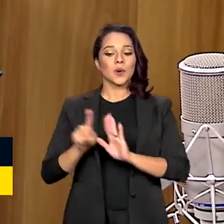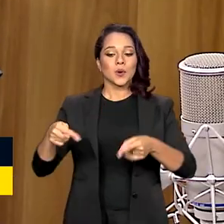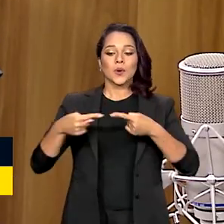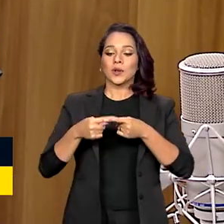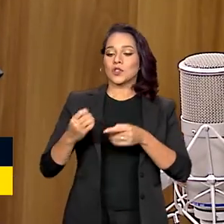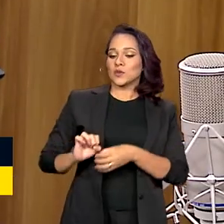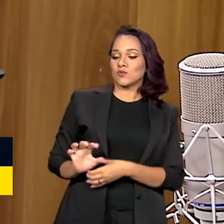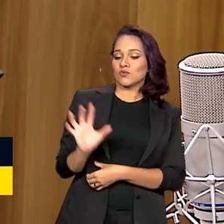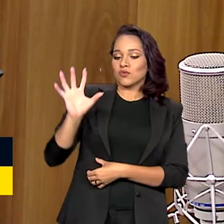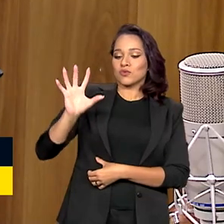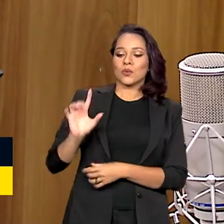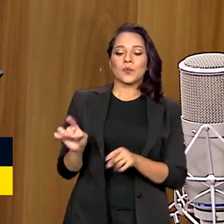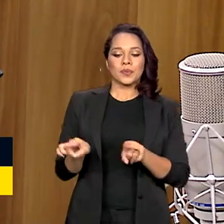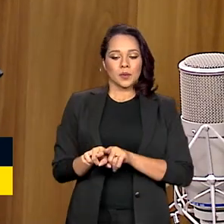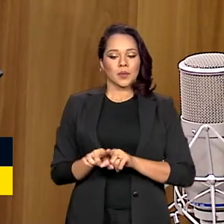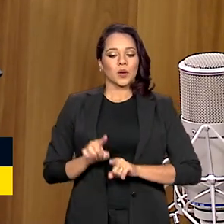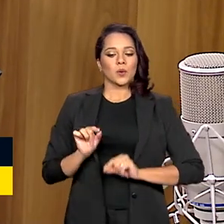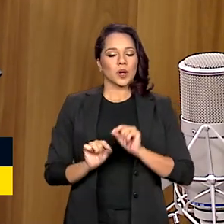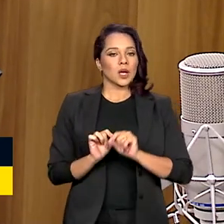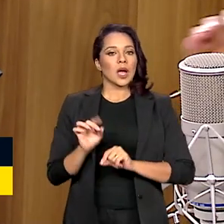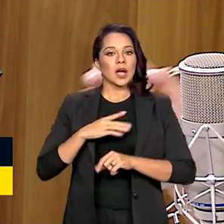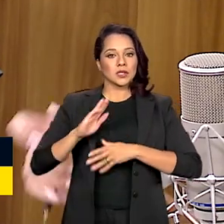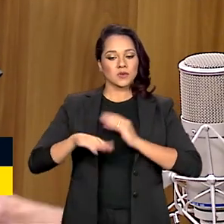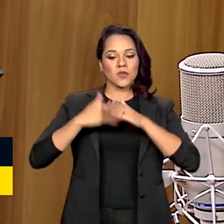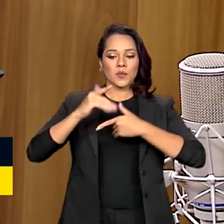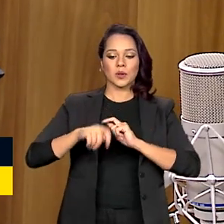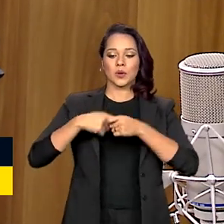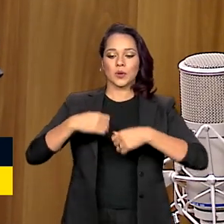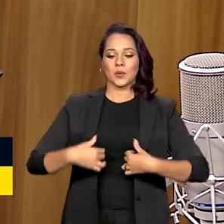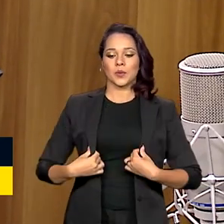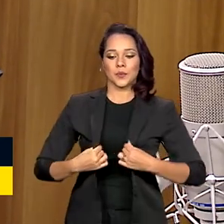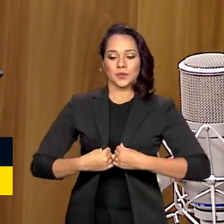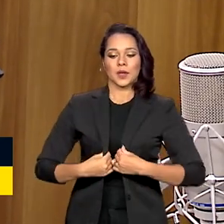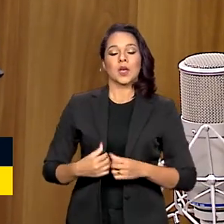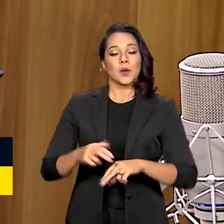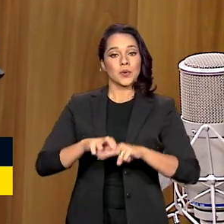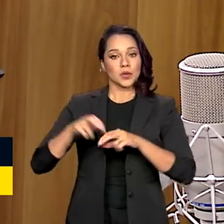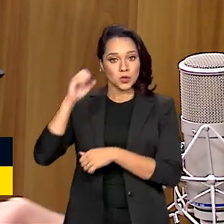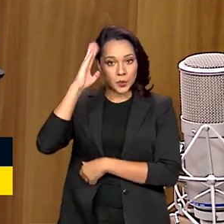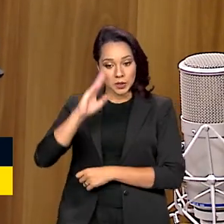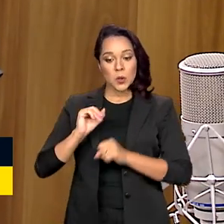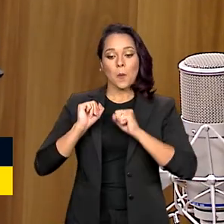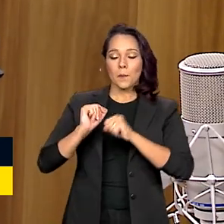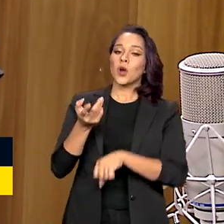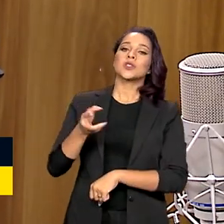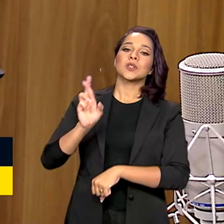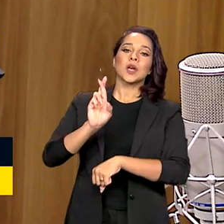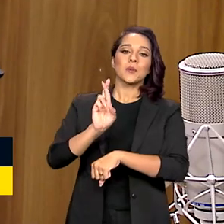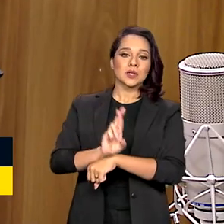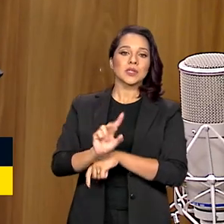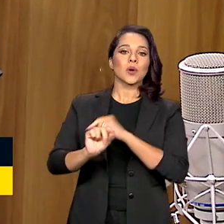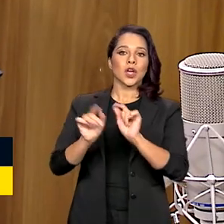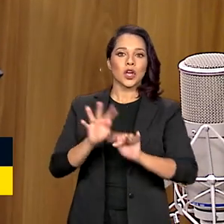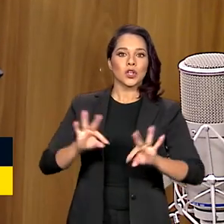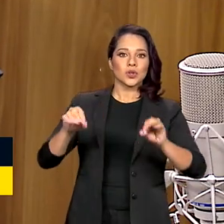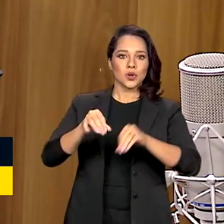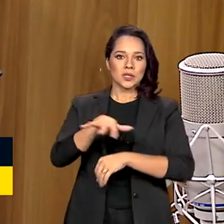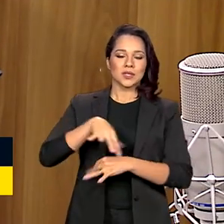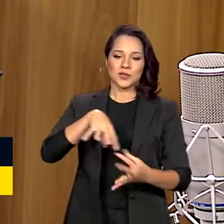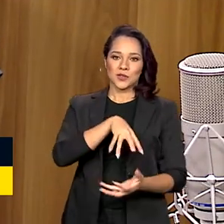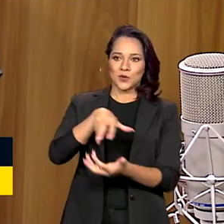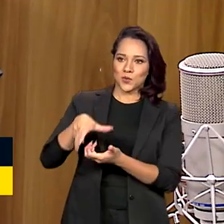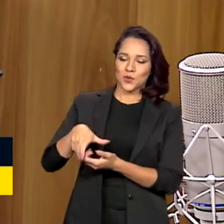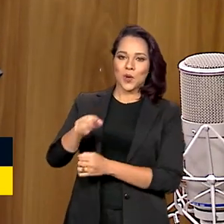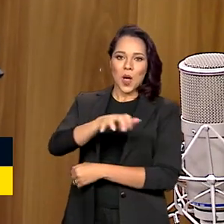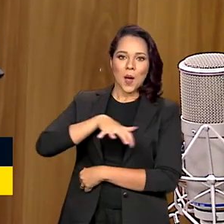a emissões, em relação a desenvolvimento econômico. E por isso que o Brasil pode representar todas as partes do mundo no